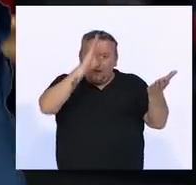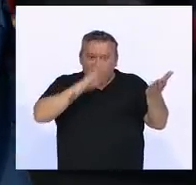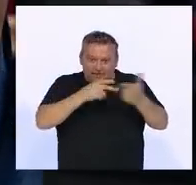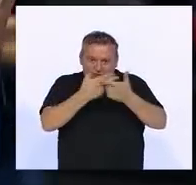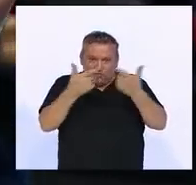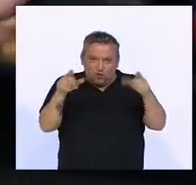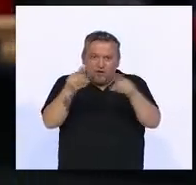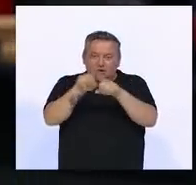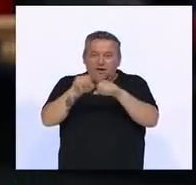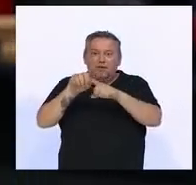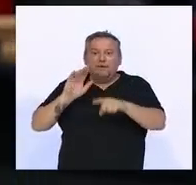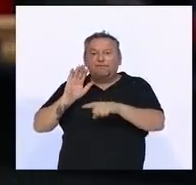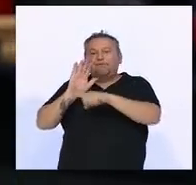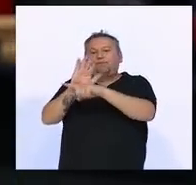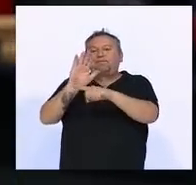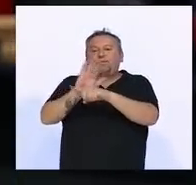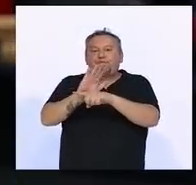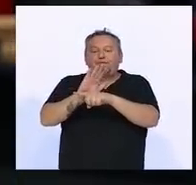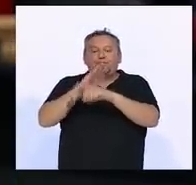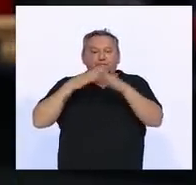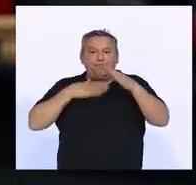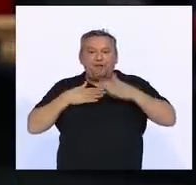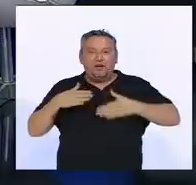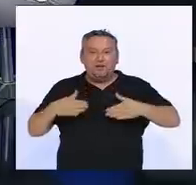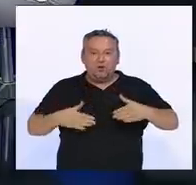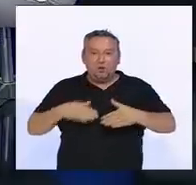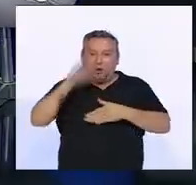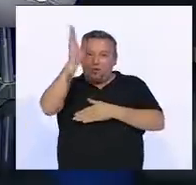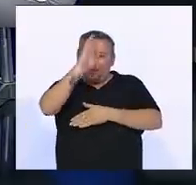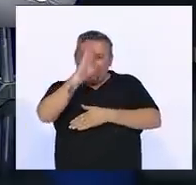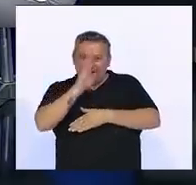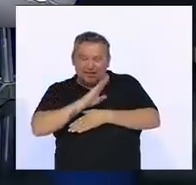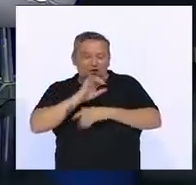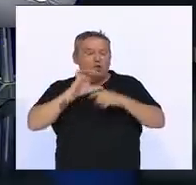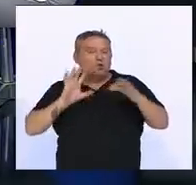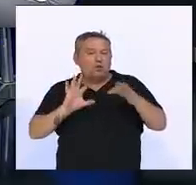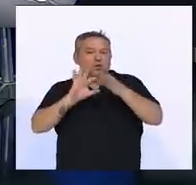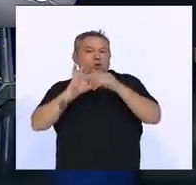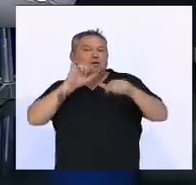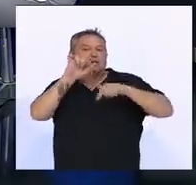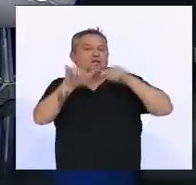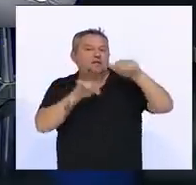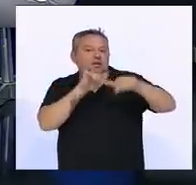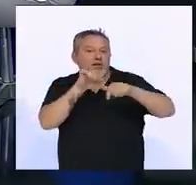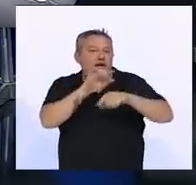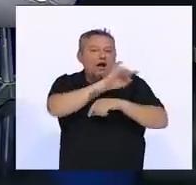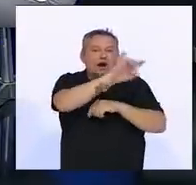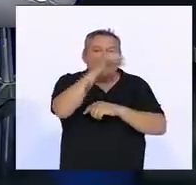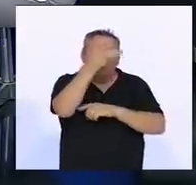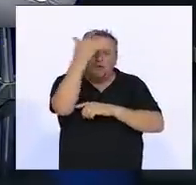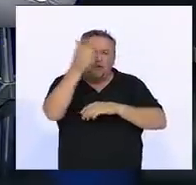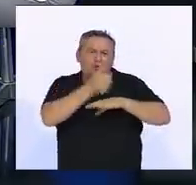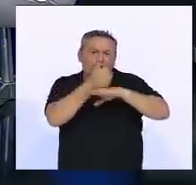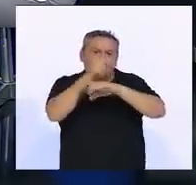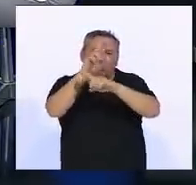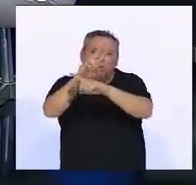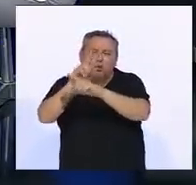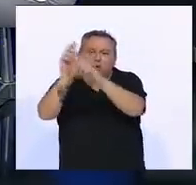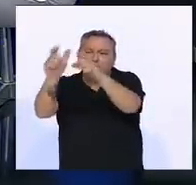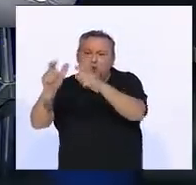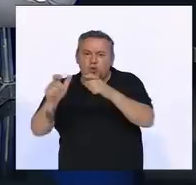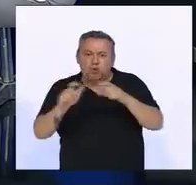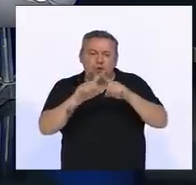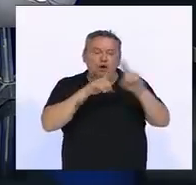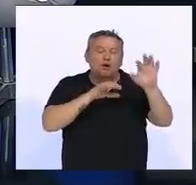e ajudar a manter esse corpo unido e trabalhando. Cada especialista cuida de uma área, mas dentro de um projeto